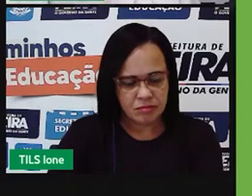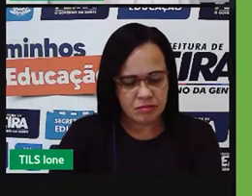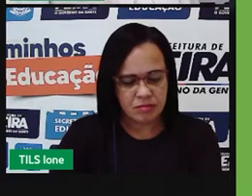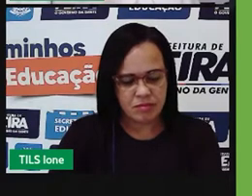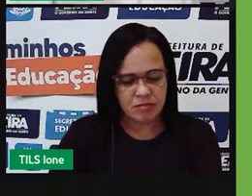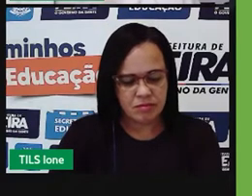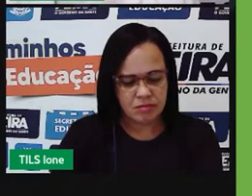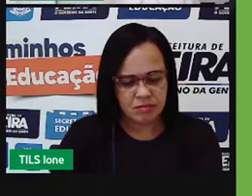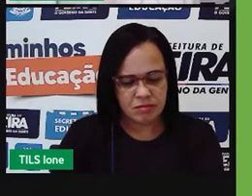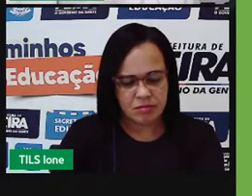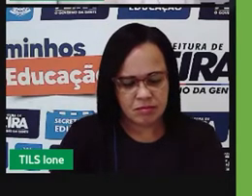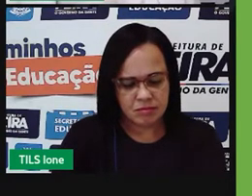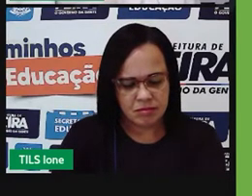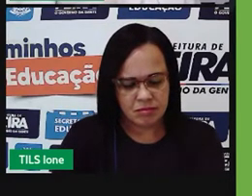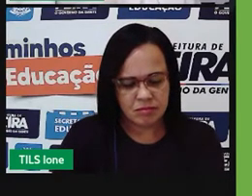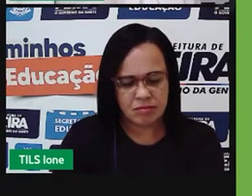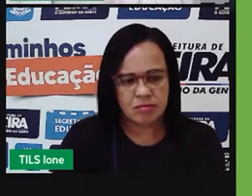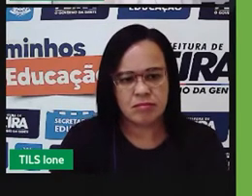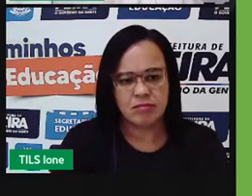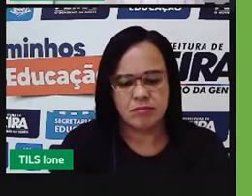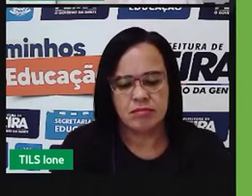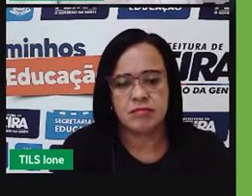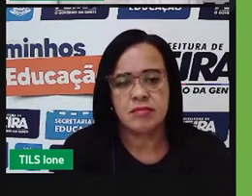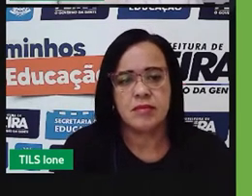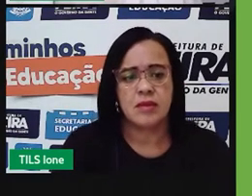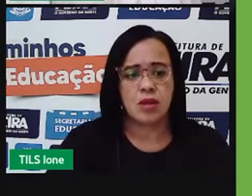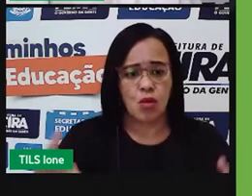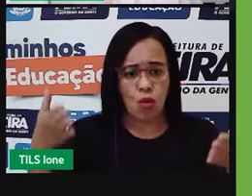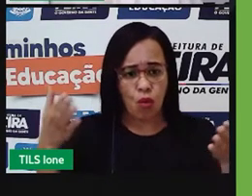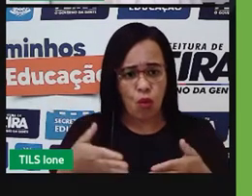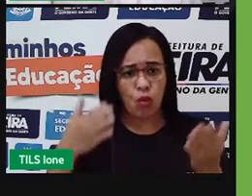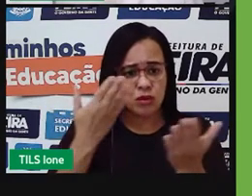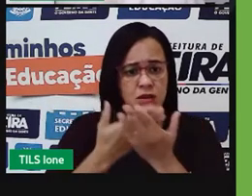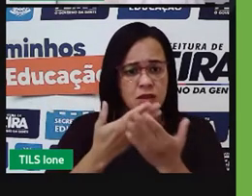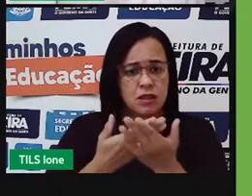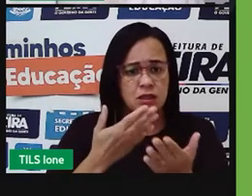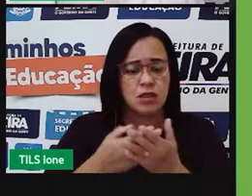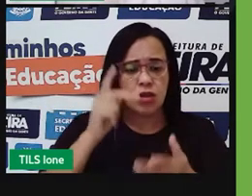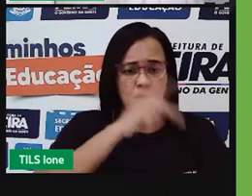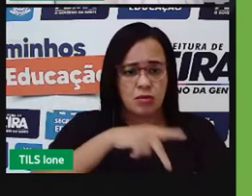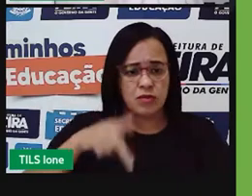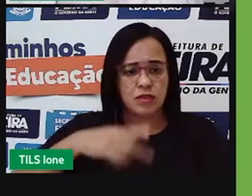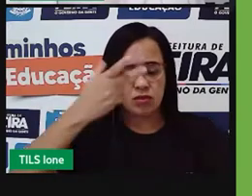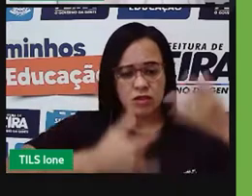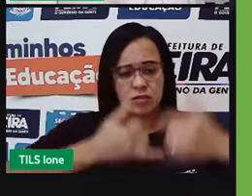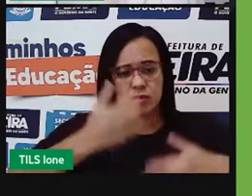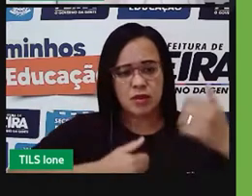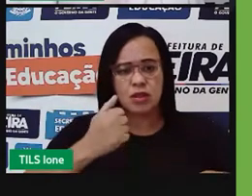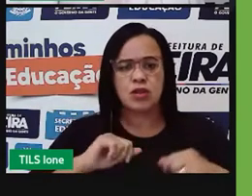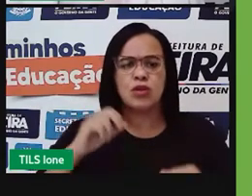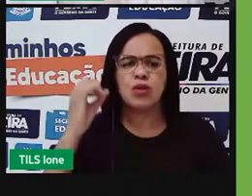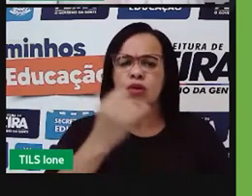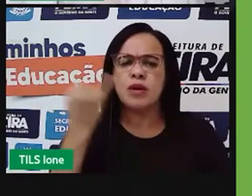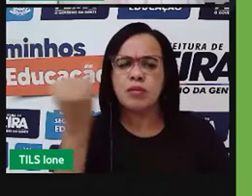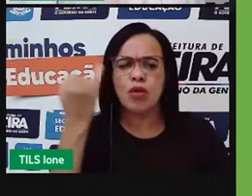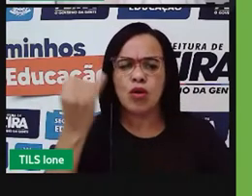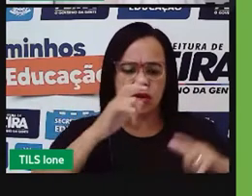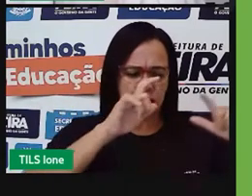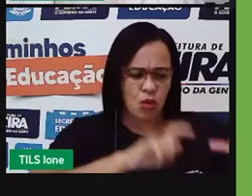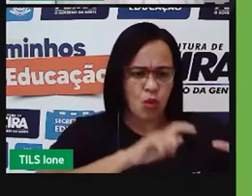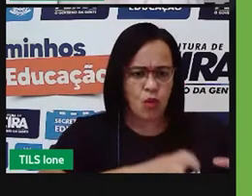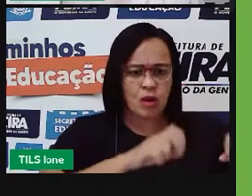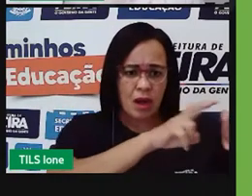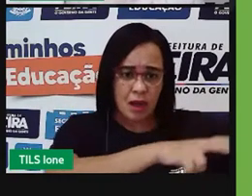importância do trabalho realizado nos espaços rural e urbano do nosso estado. Ela disse que há uma